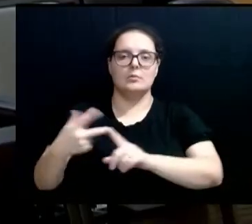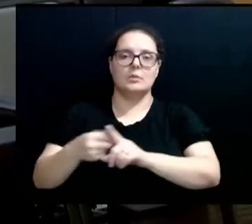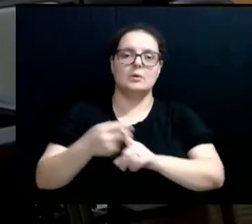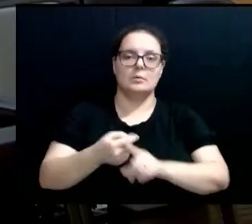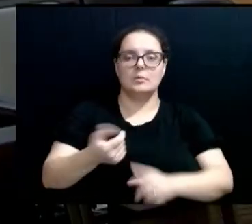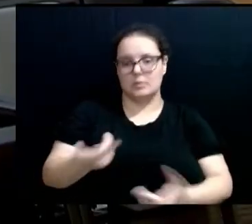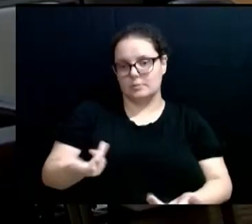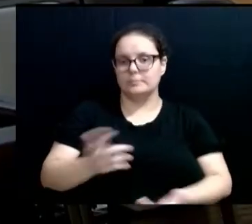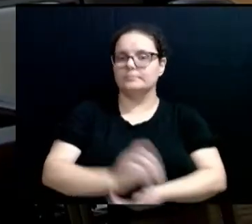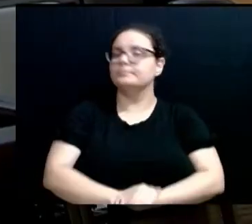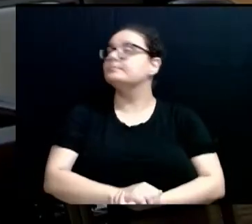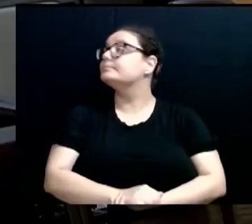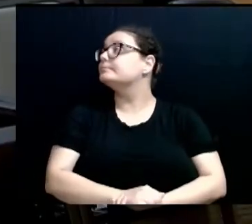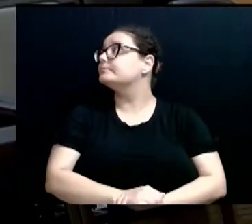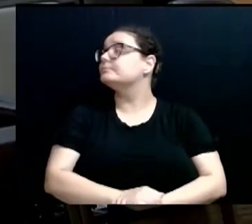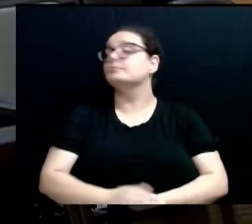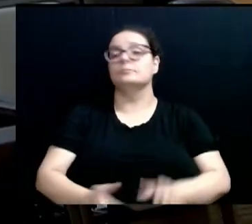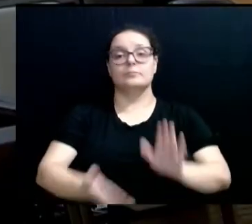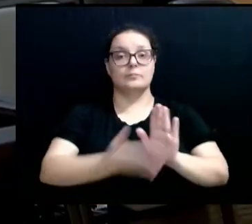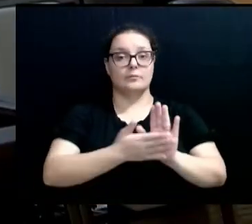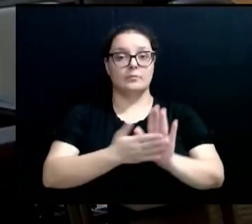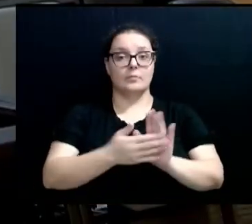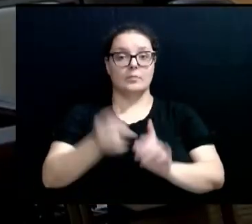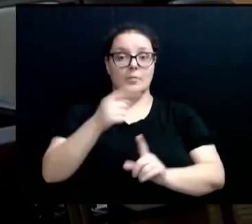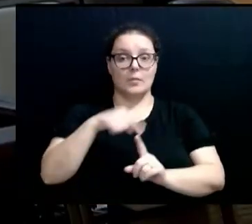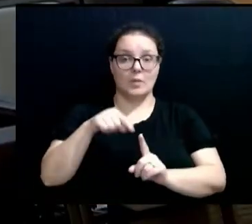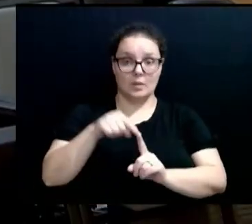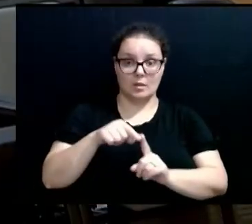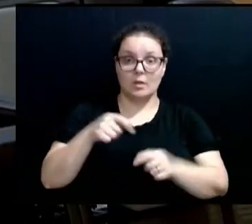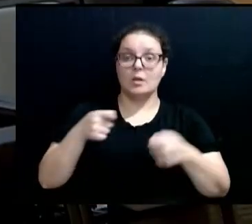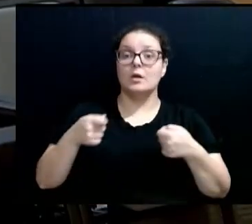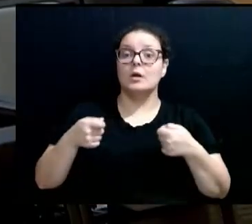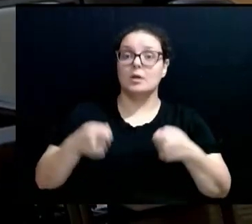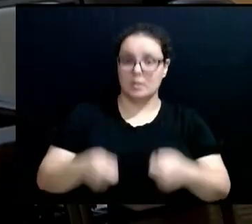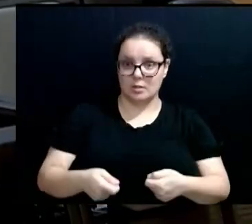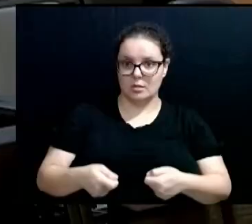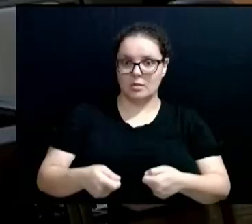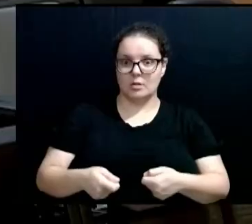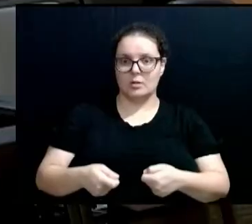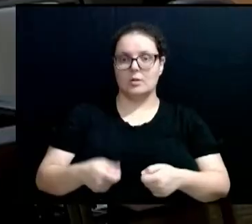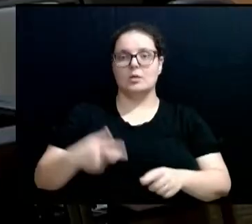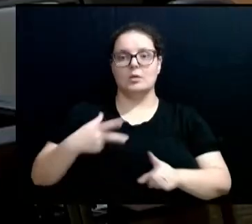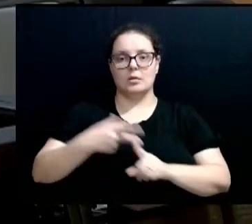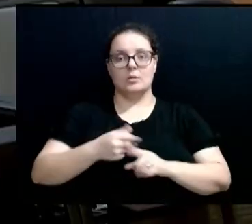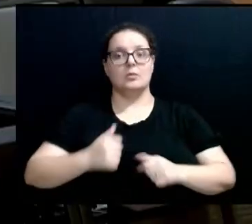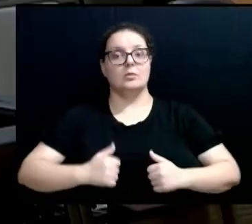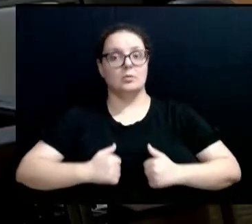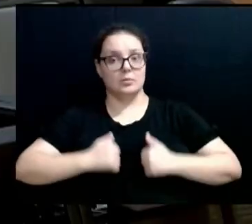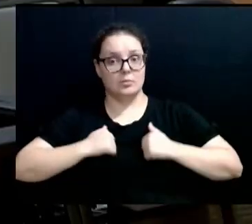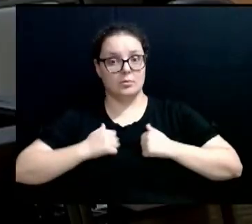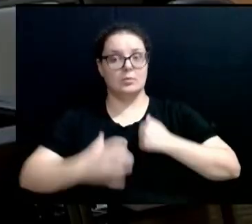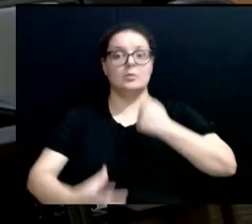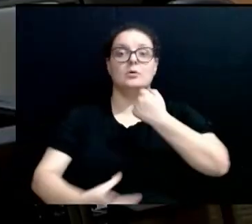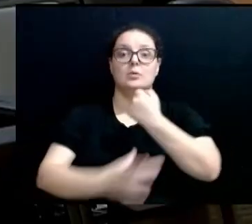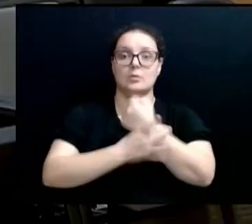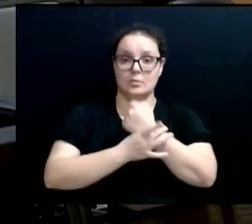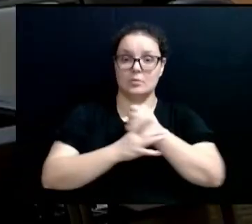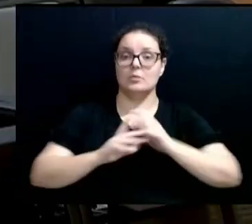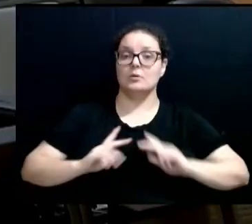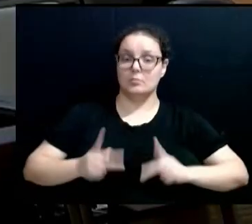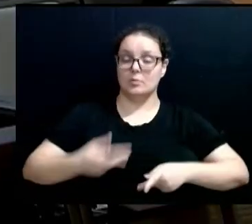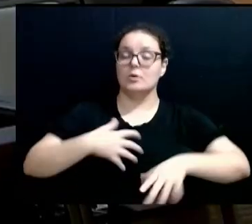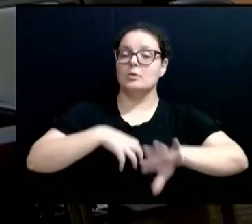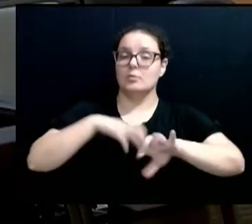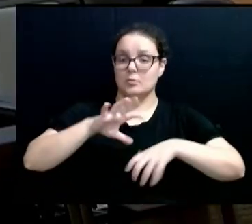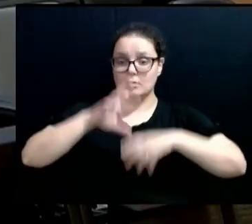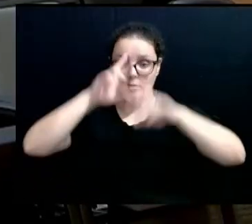A proposta tem como finalidade garantir uma imunização de forma segura e humanizada, respeitando